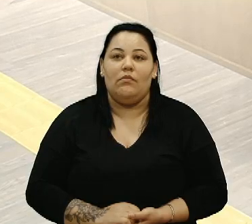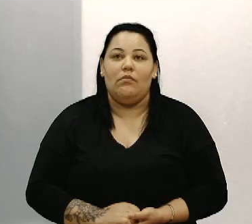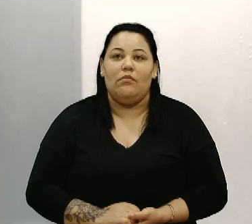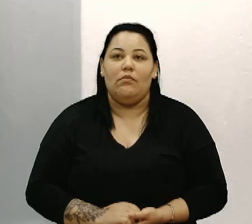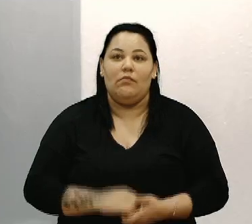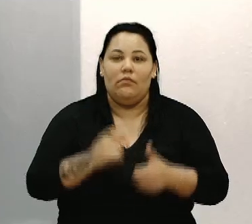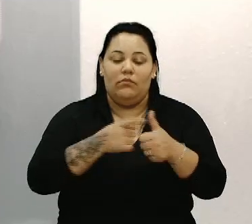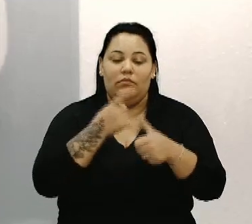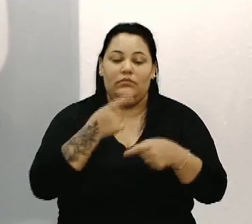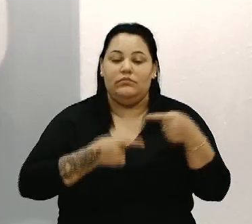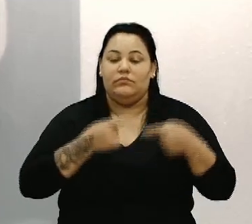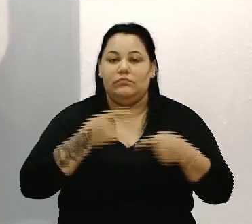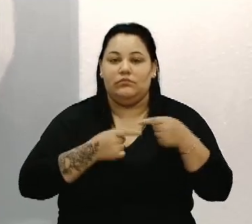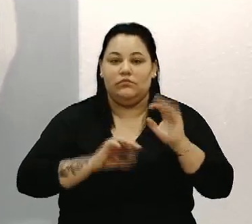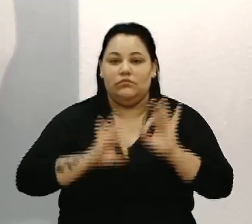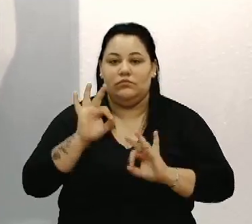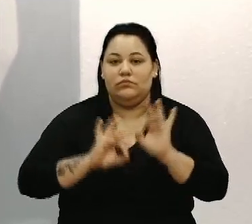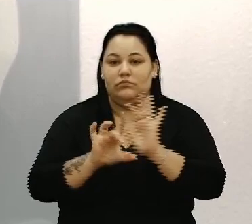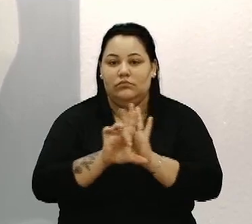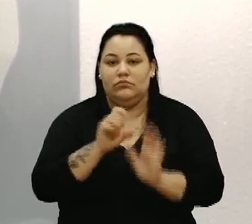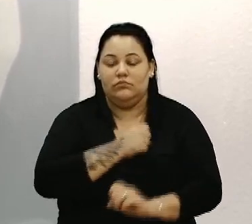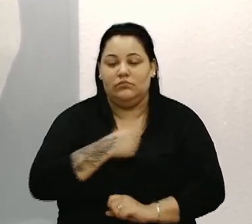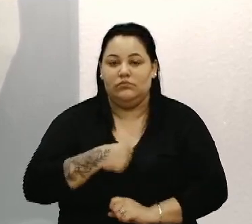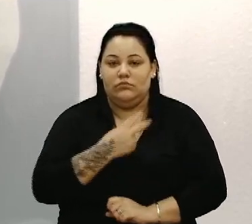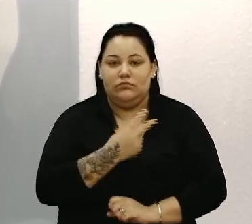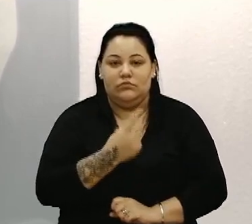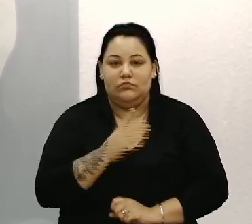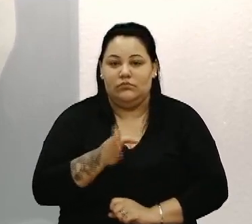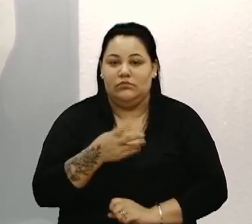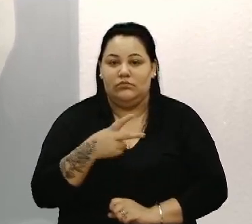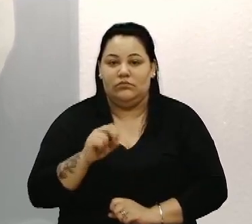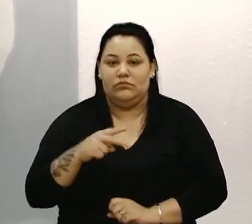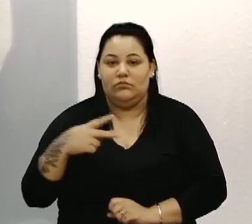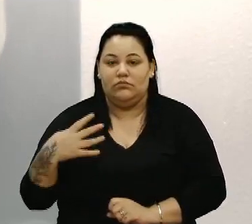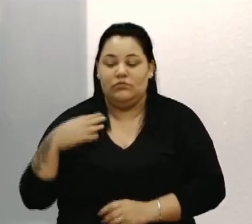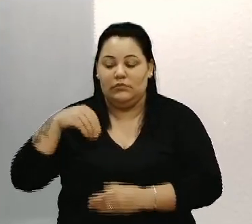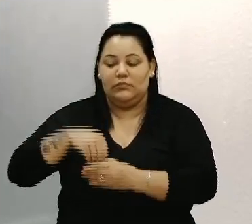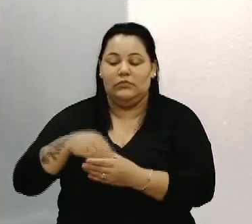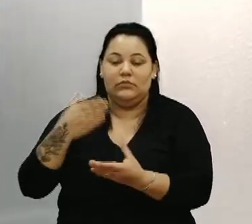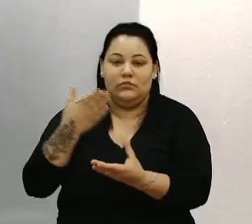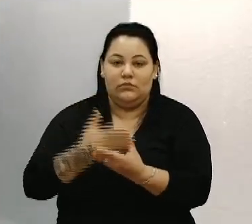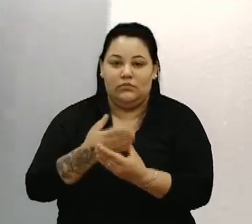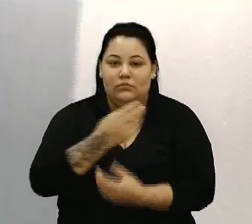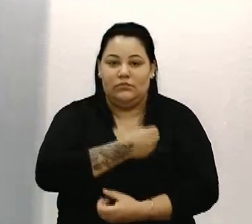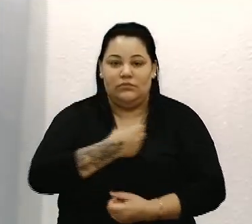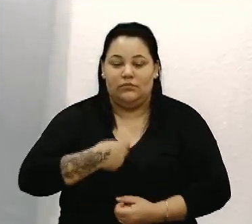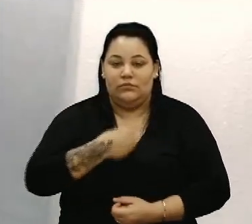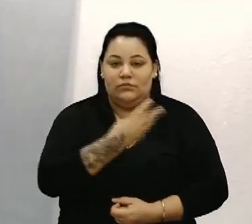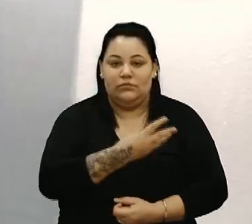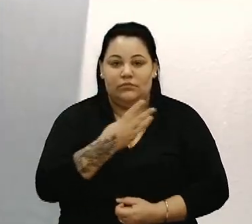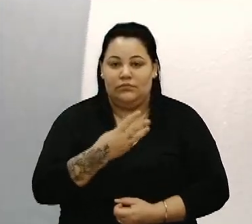Em primeira discussão, o projeto de lei número 21/2024, contido no processo número